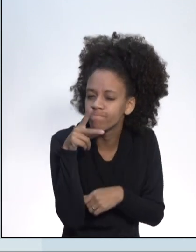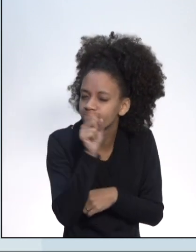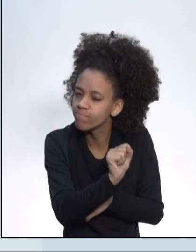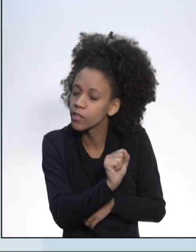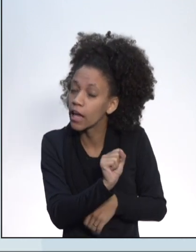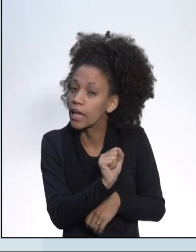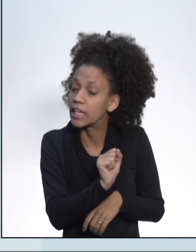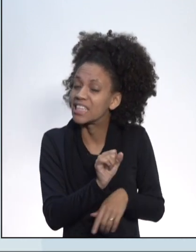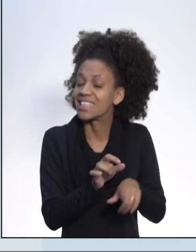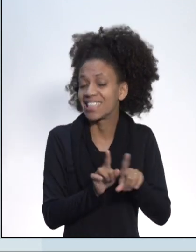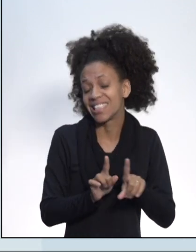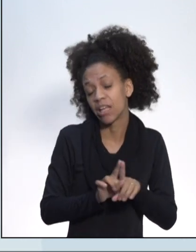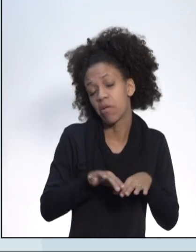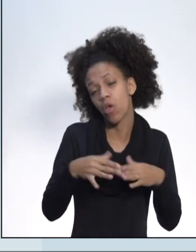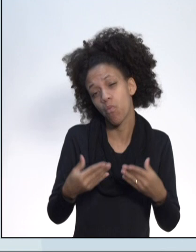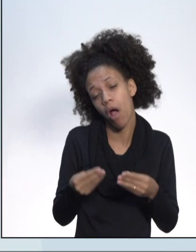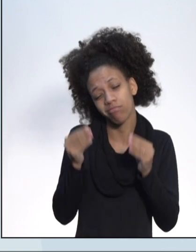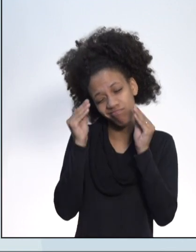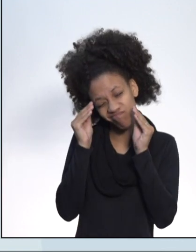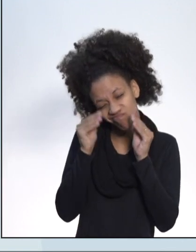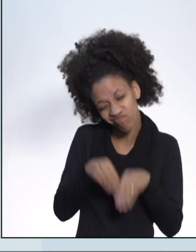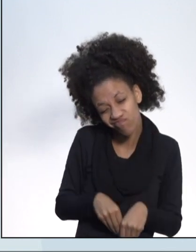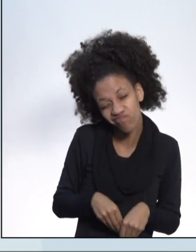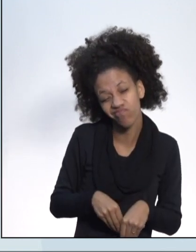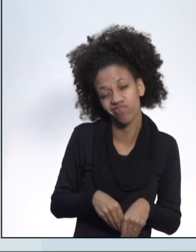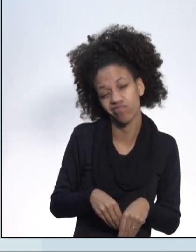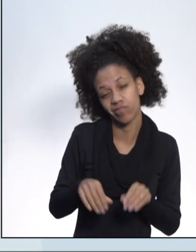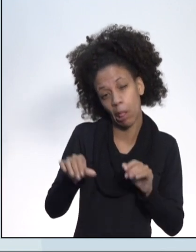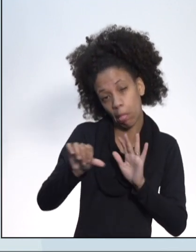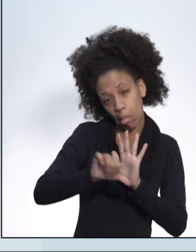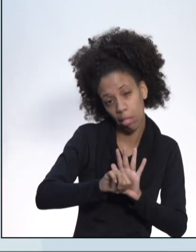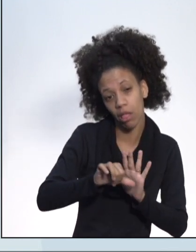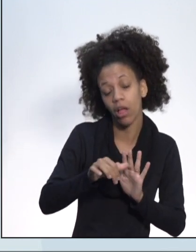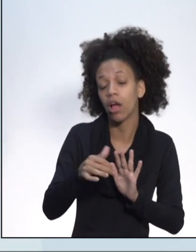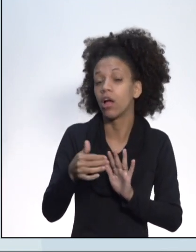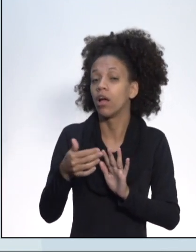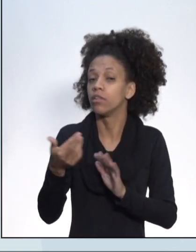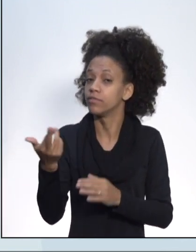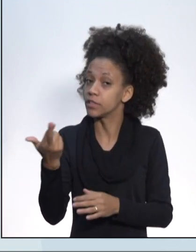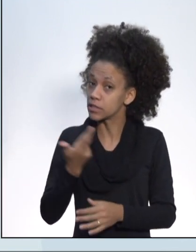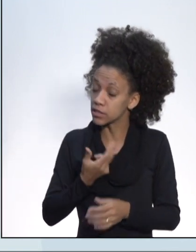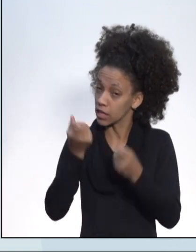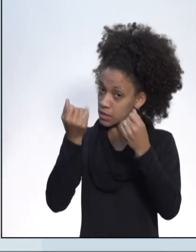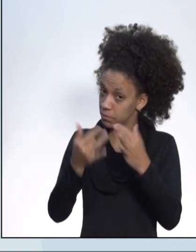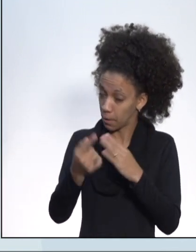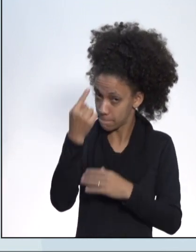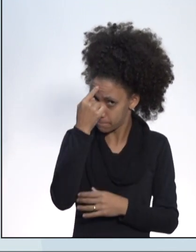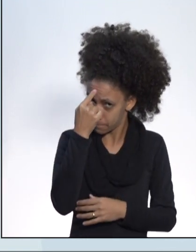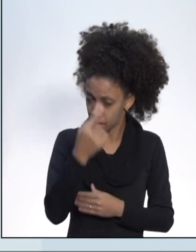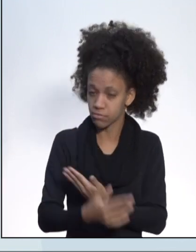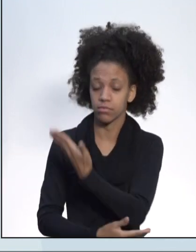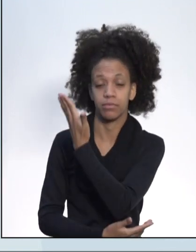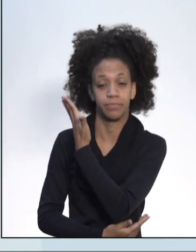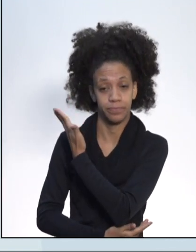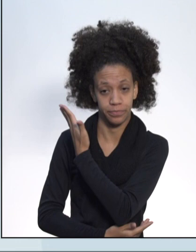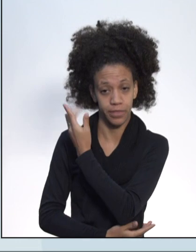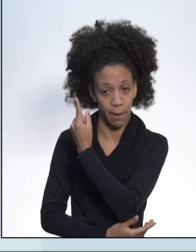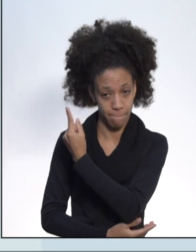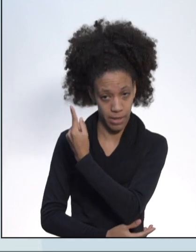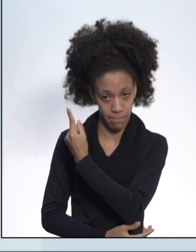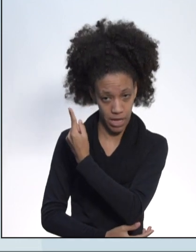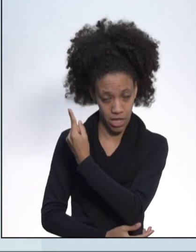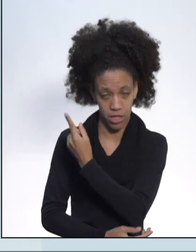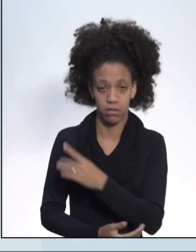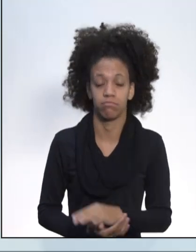maior fragilidade? Justifique sua resposta dando exemplo. Então, pensem nisso. A gente acabou de